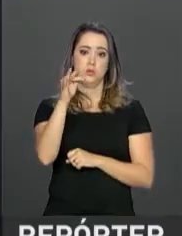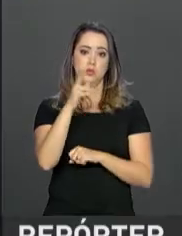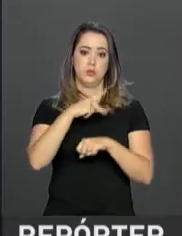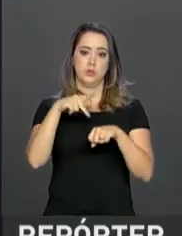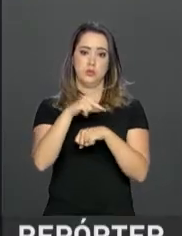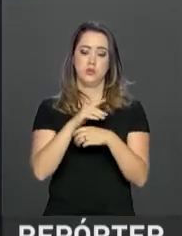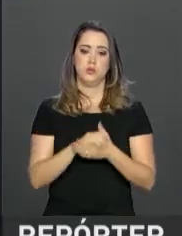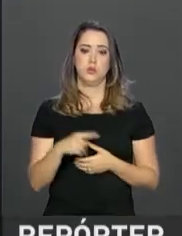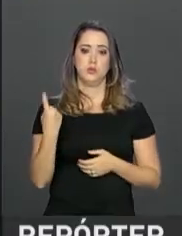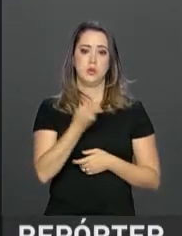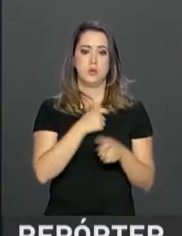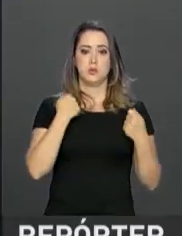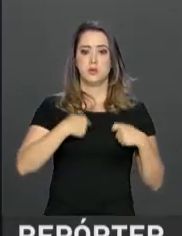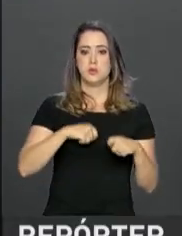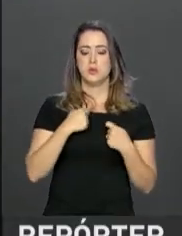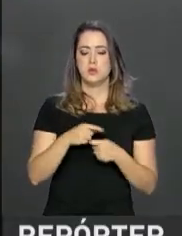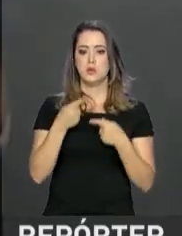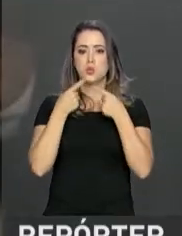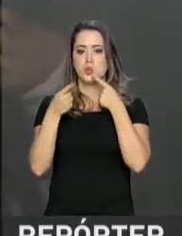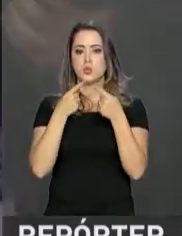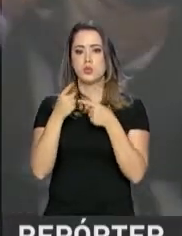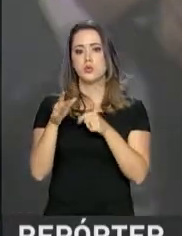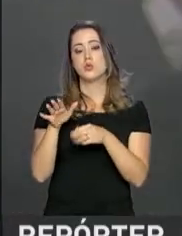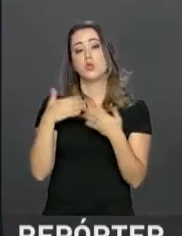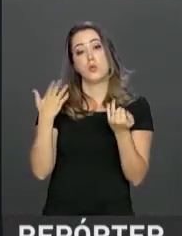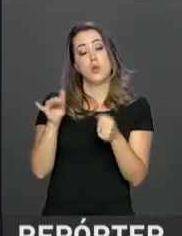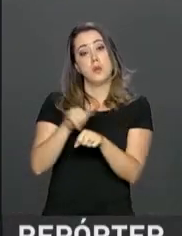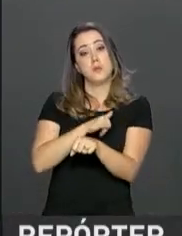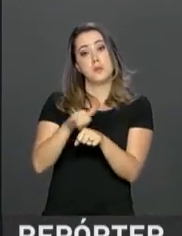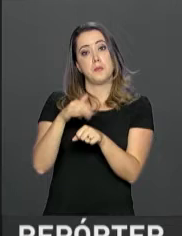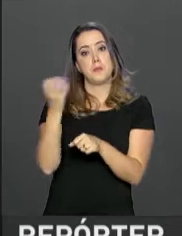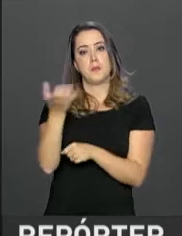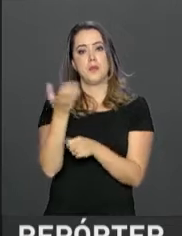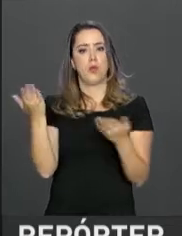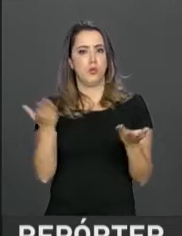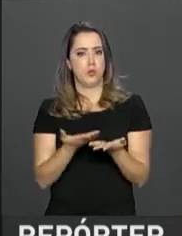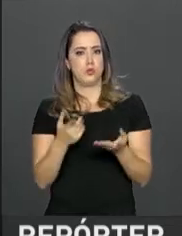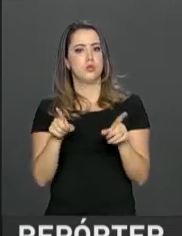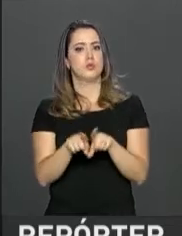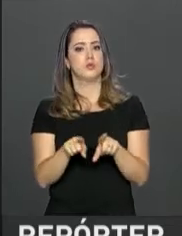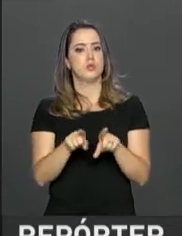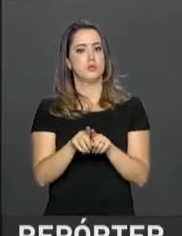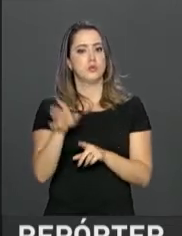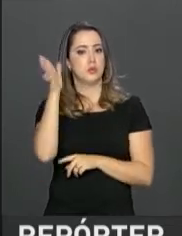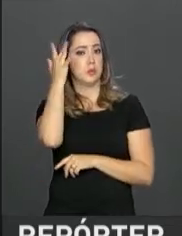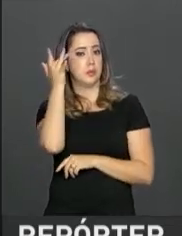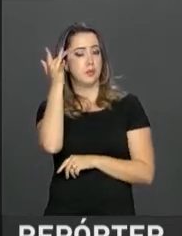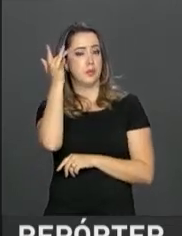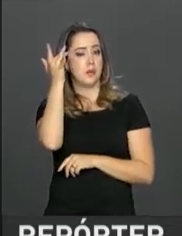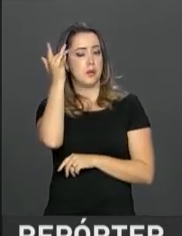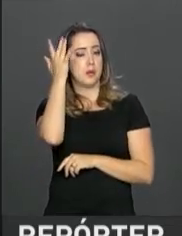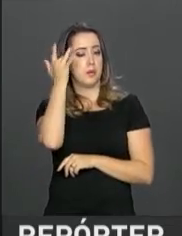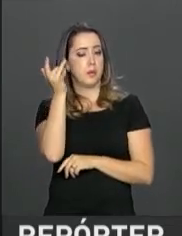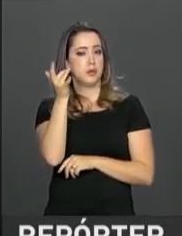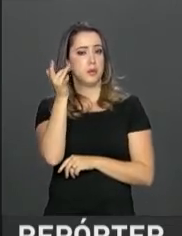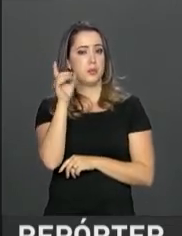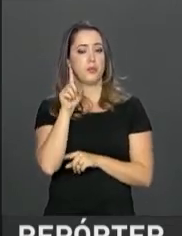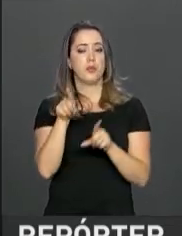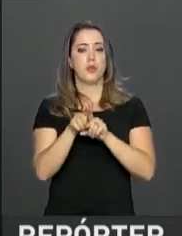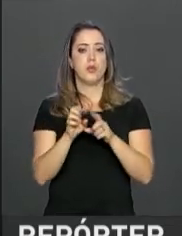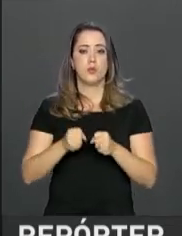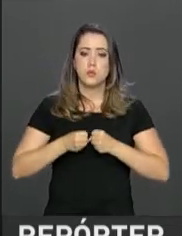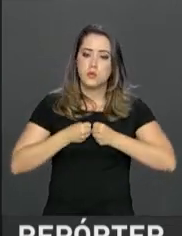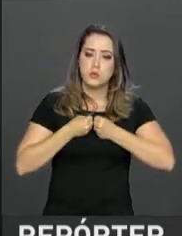precisamos discutir a estratégia que queremos não só para hoje como também para amanhã e garantir o esforço